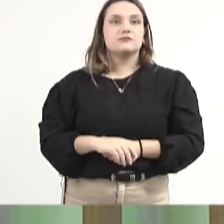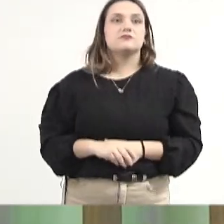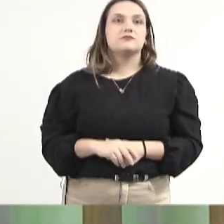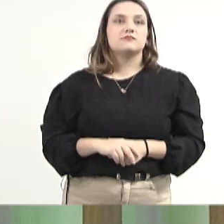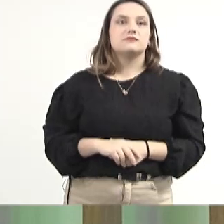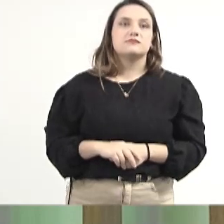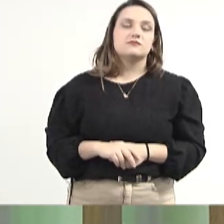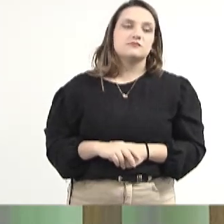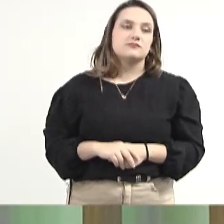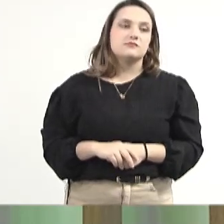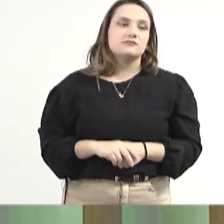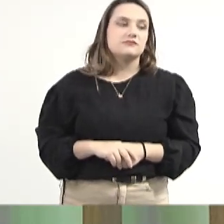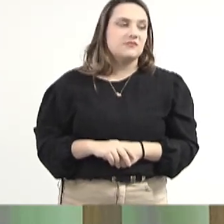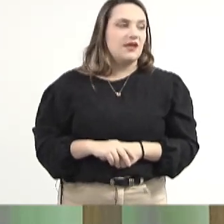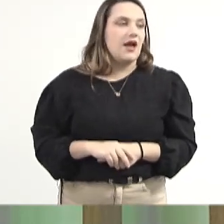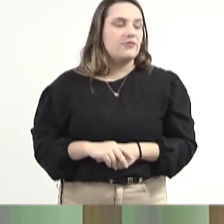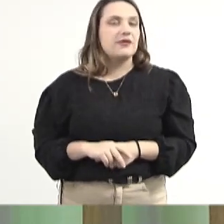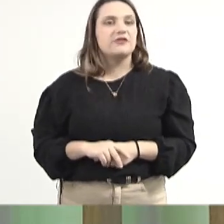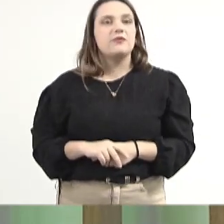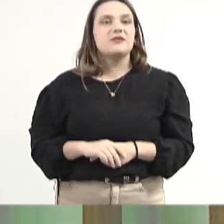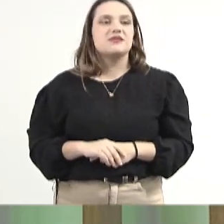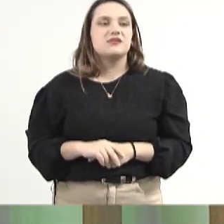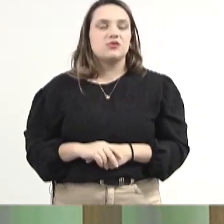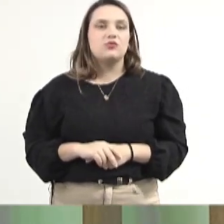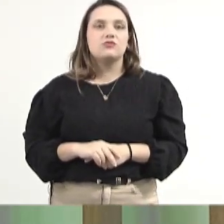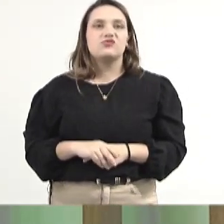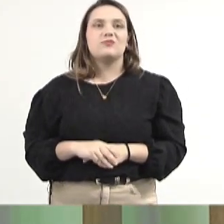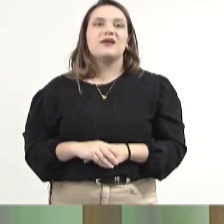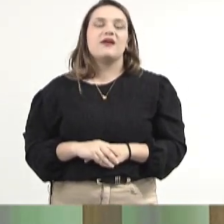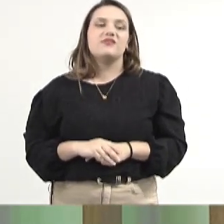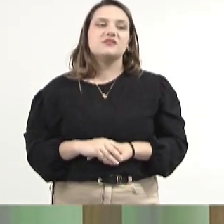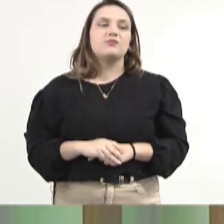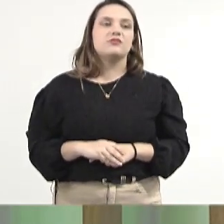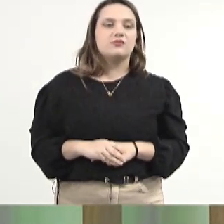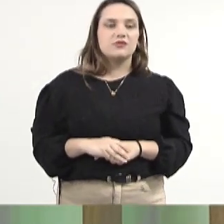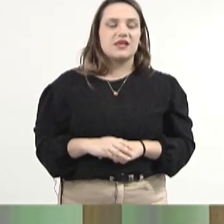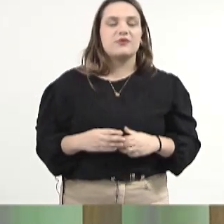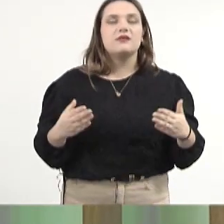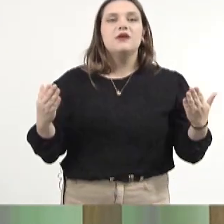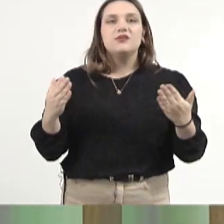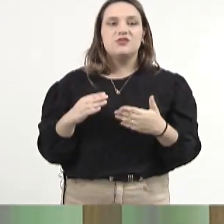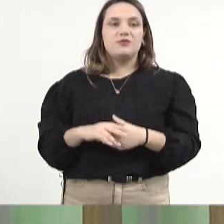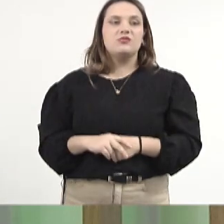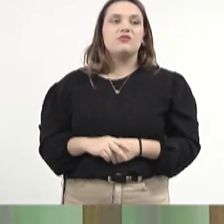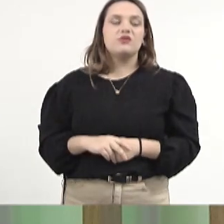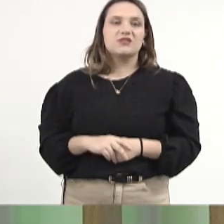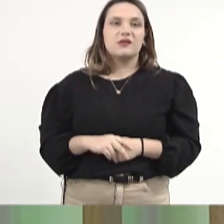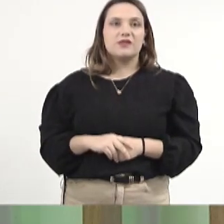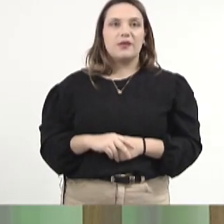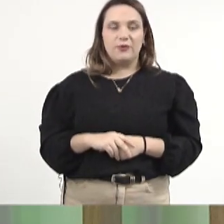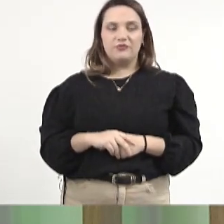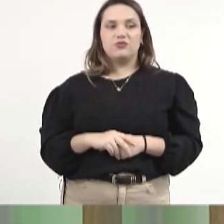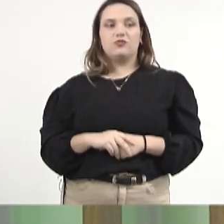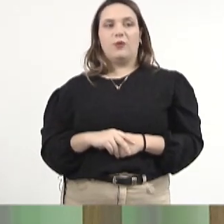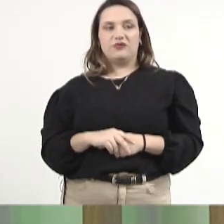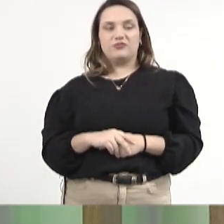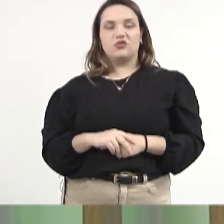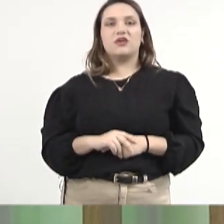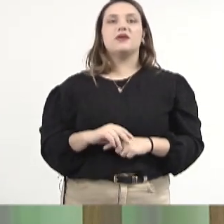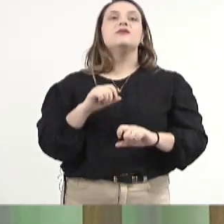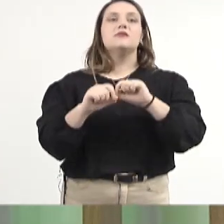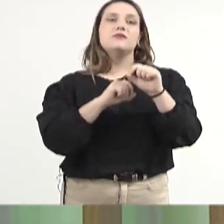Bom, como o deputado Caravina também disse, e nós também, desde ontem, temos comentário aqui no Redação Final, essas matérias estão tramitando em regime de urgência e